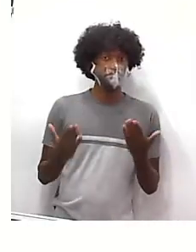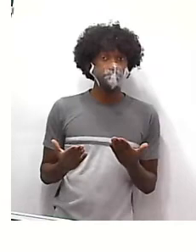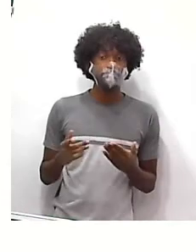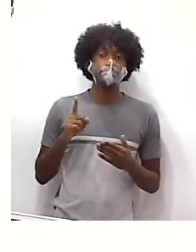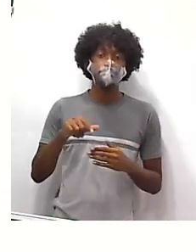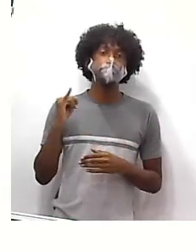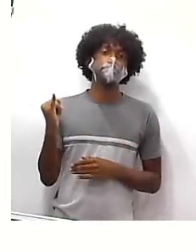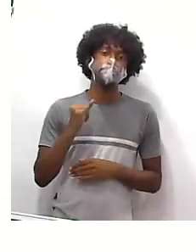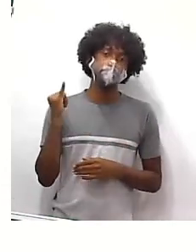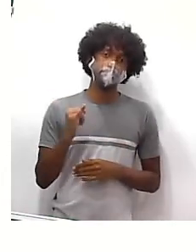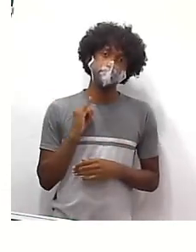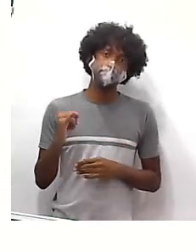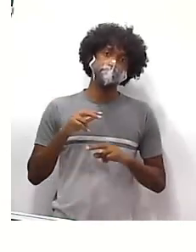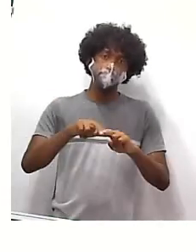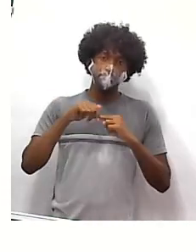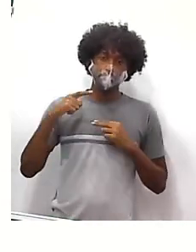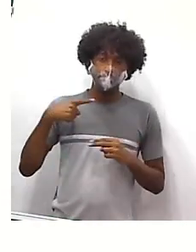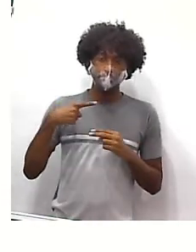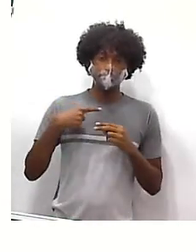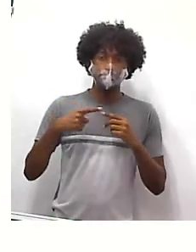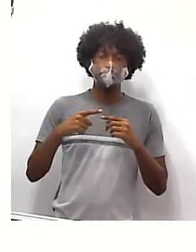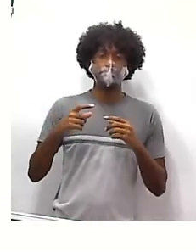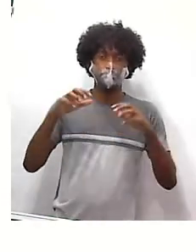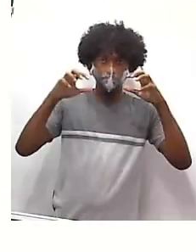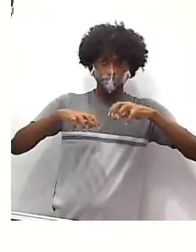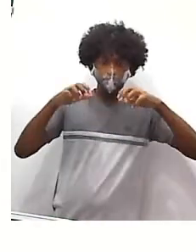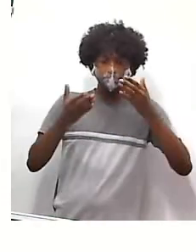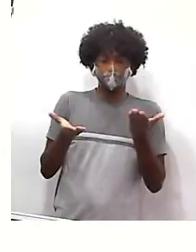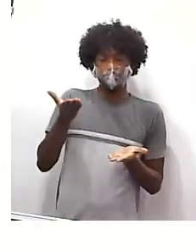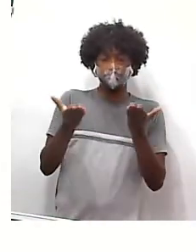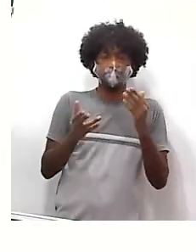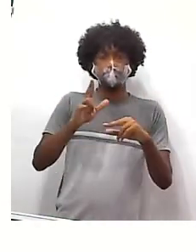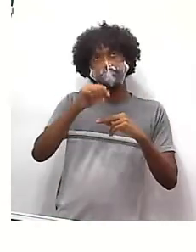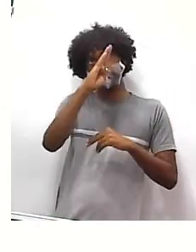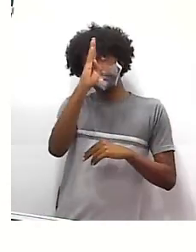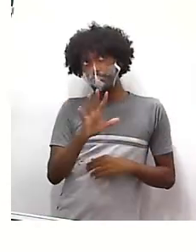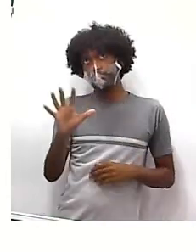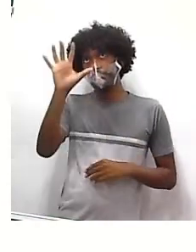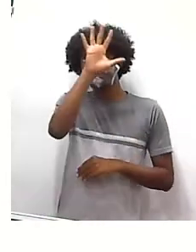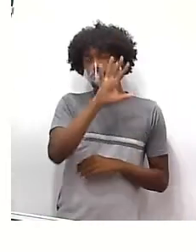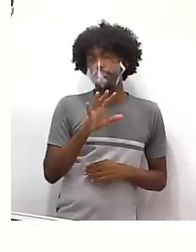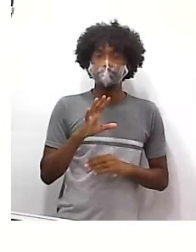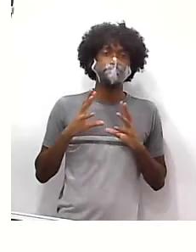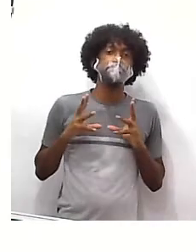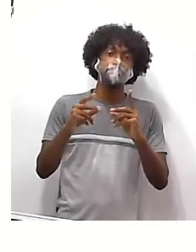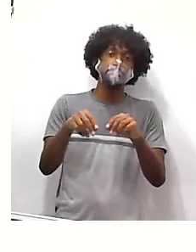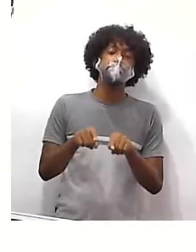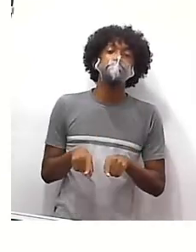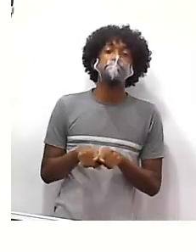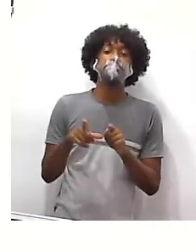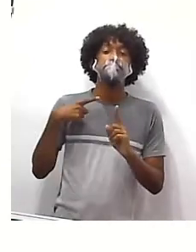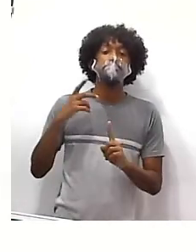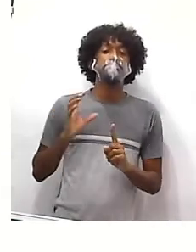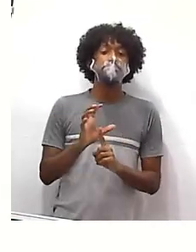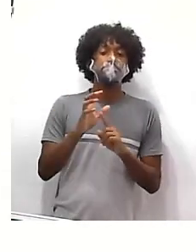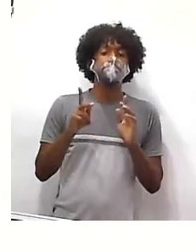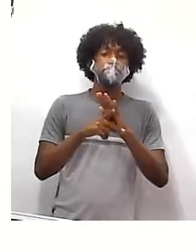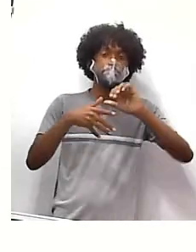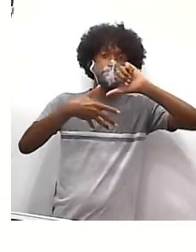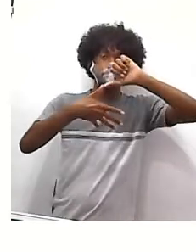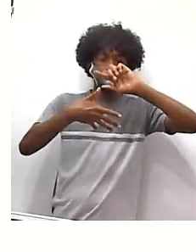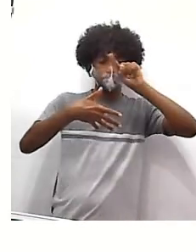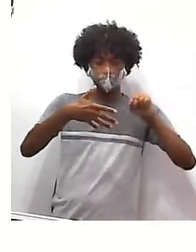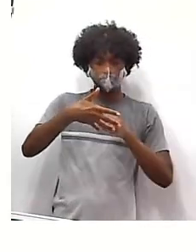ela participa na regulação das chuvas de quase todo o Brasil. Ela também influencia nas chuvas da América do